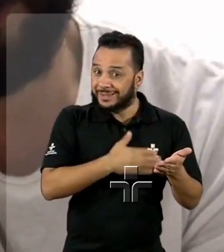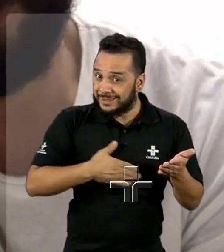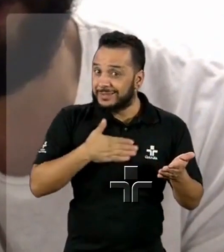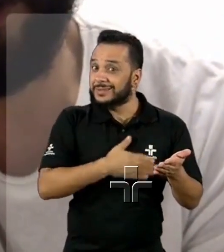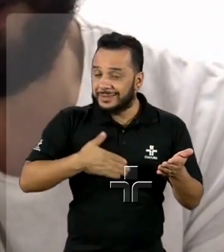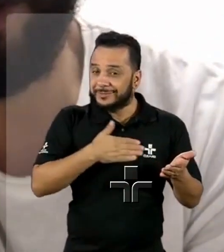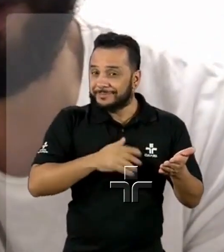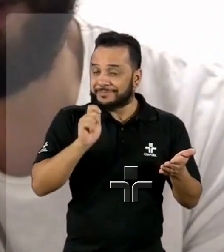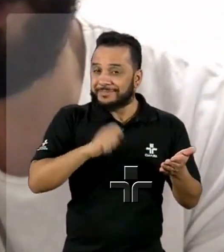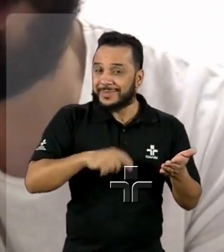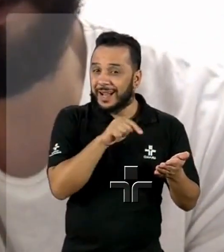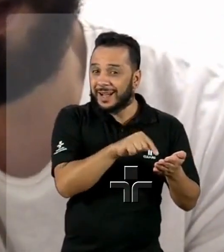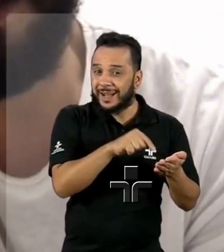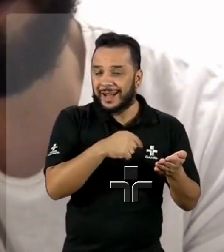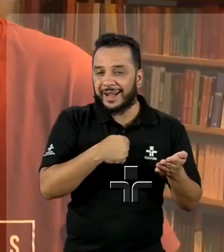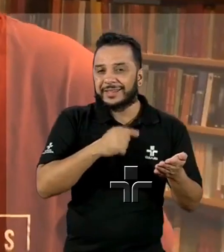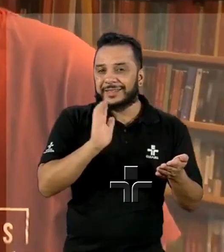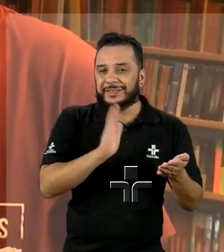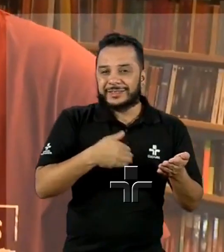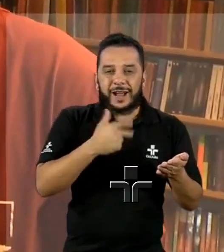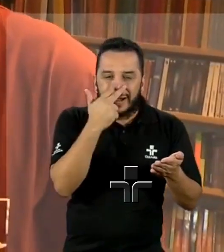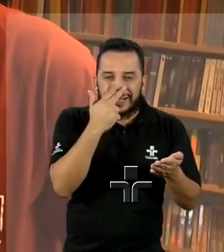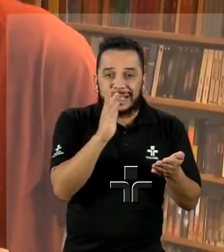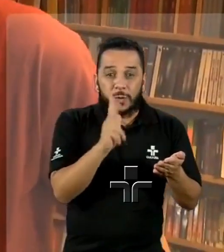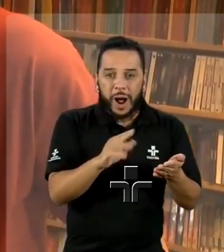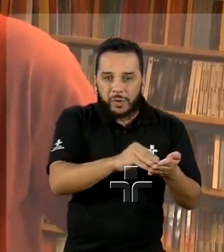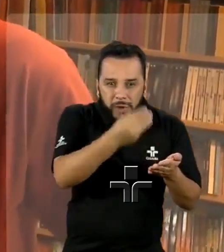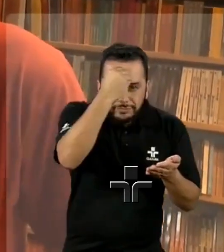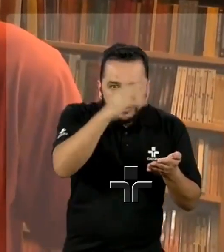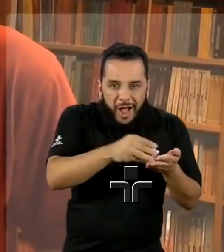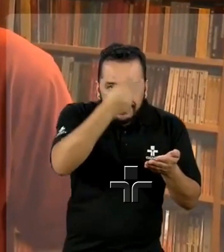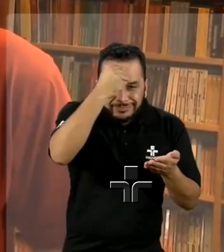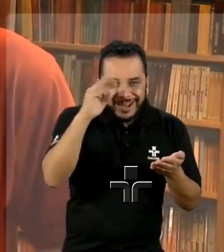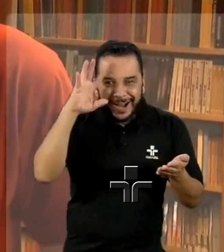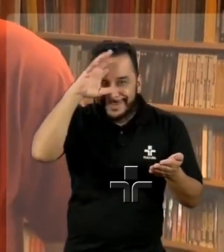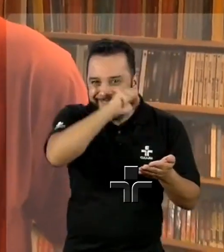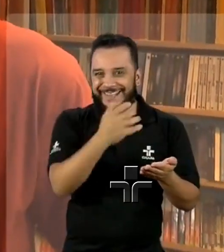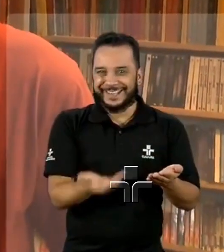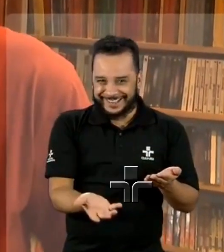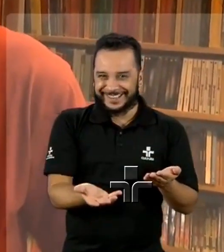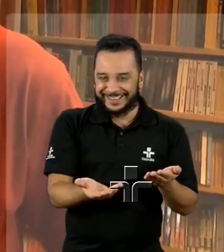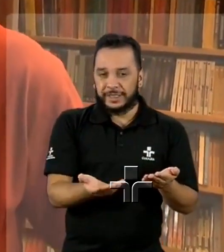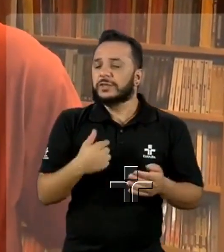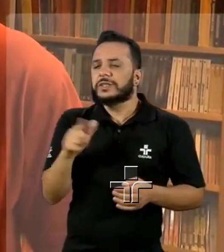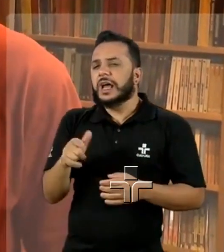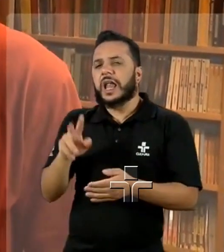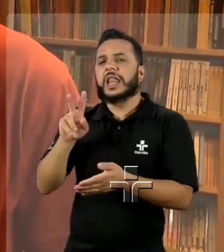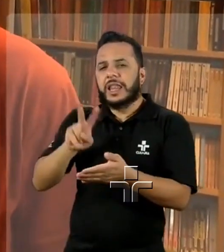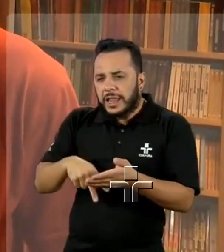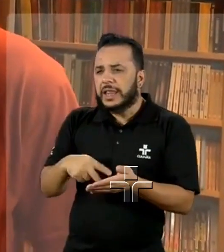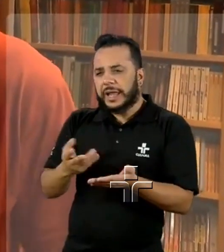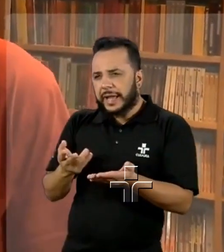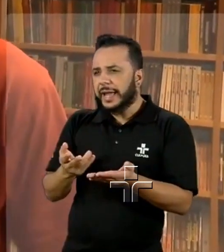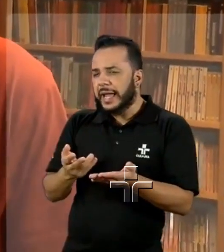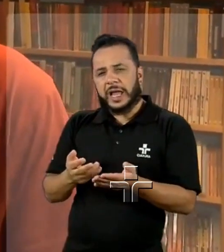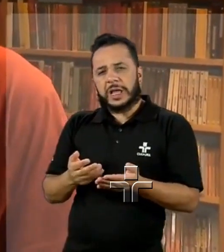aquisição de conhecimento. Você acha que você lê o suficiente? Na verdade não, acho que a gente sempre pode ler um pouco mais, sempre